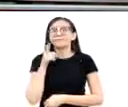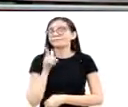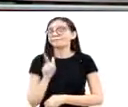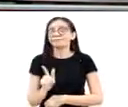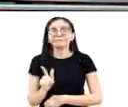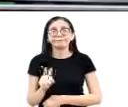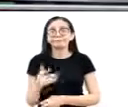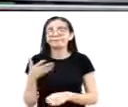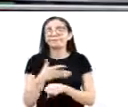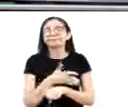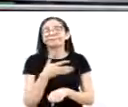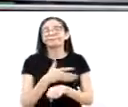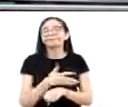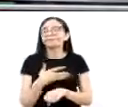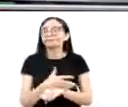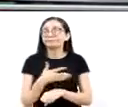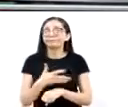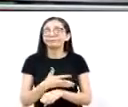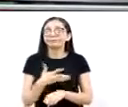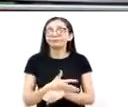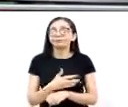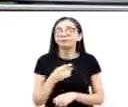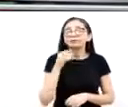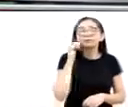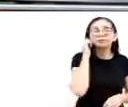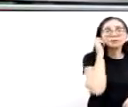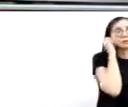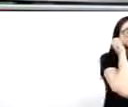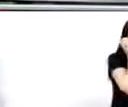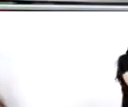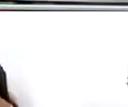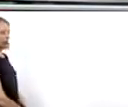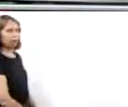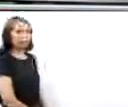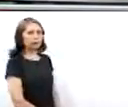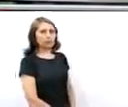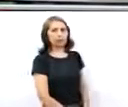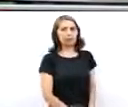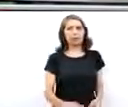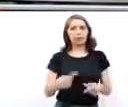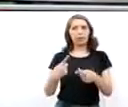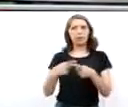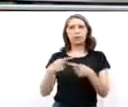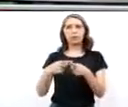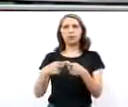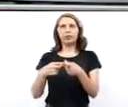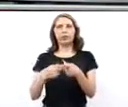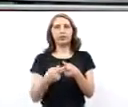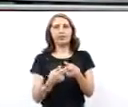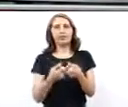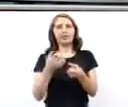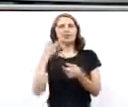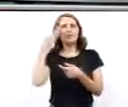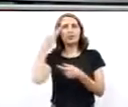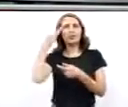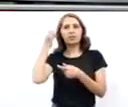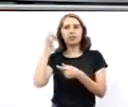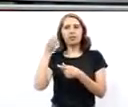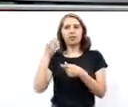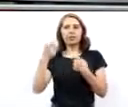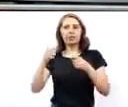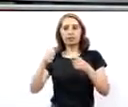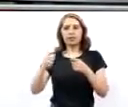não conseguimos dar esse mesmo acesso, essa igualdade no acesso para todos, porque a gente sabe que não